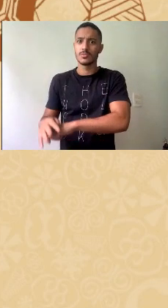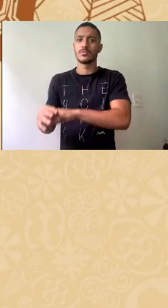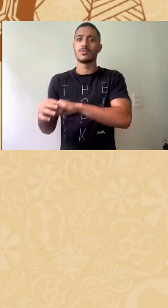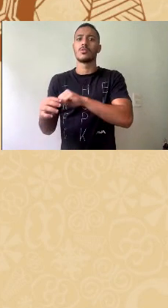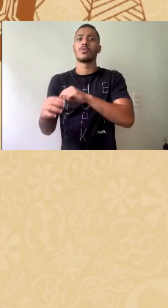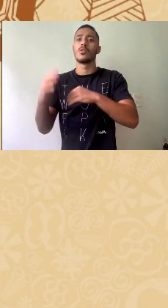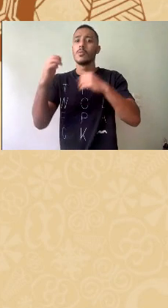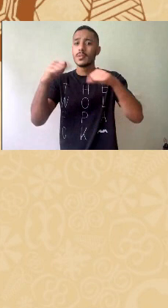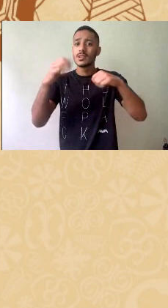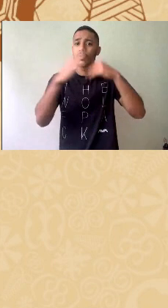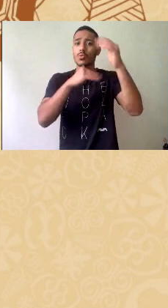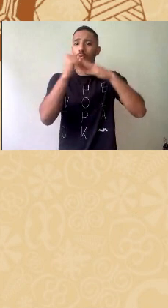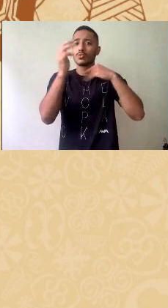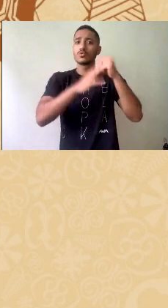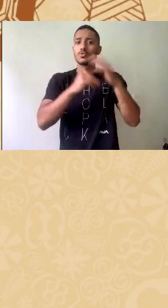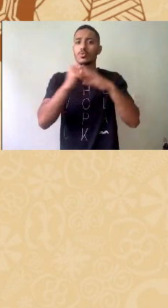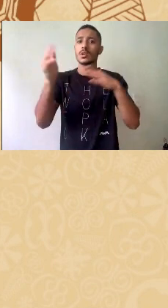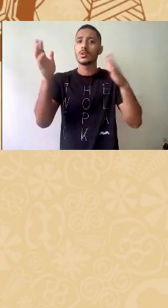construir coletivamente.